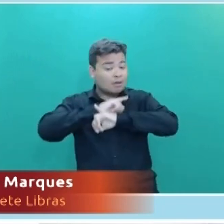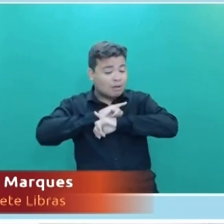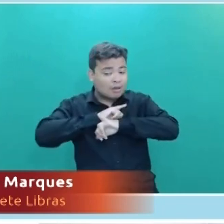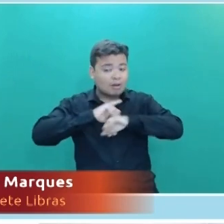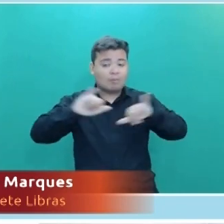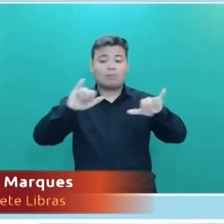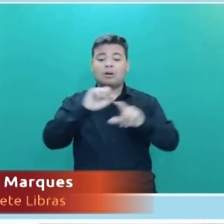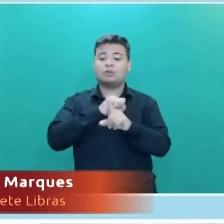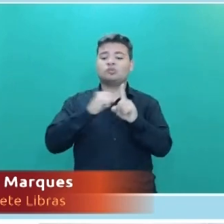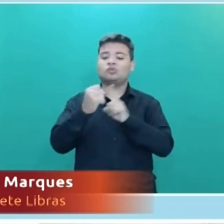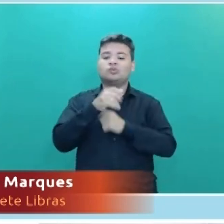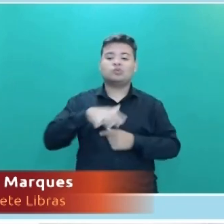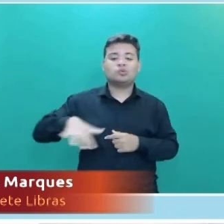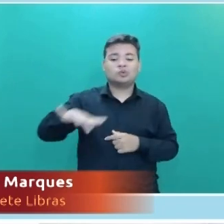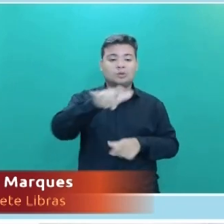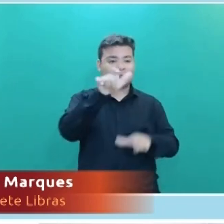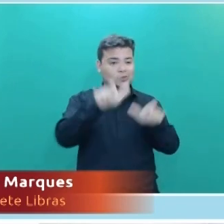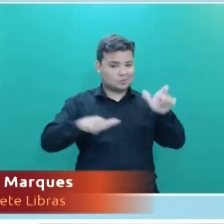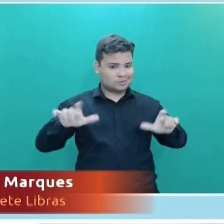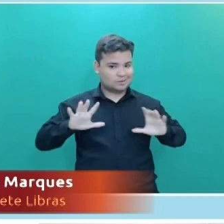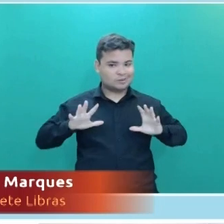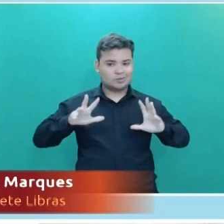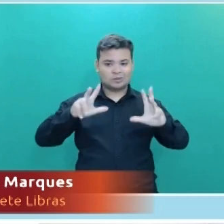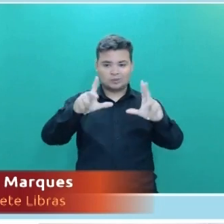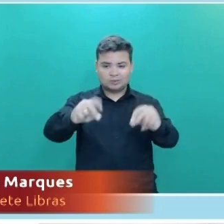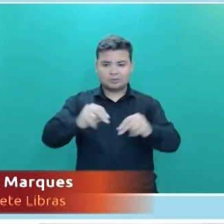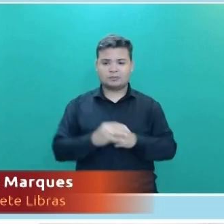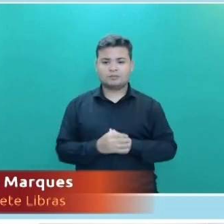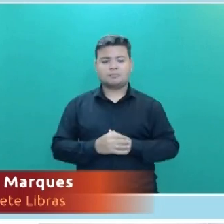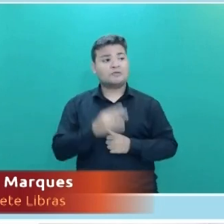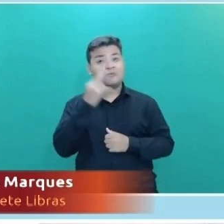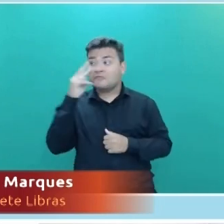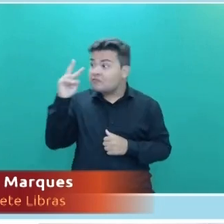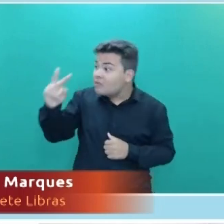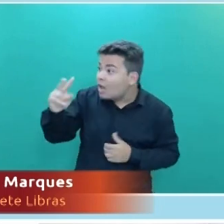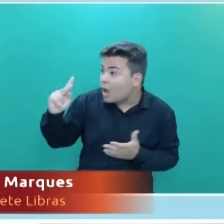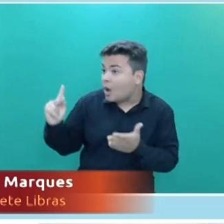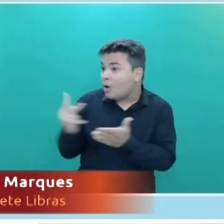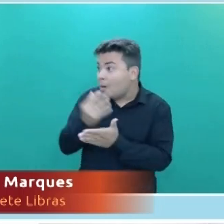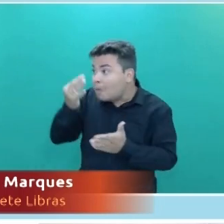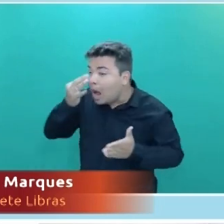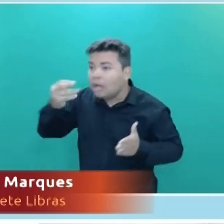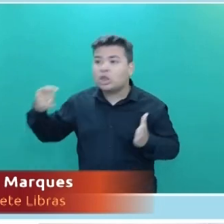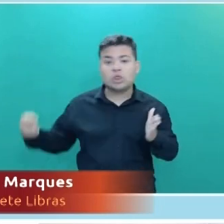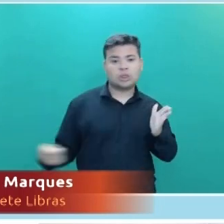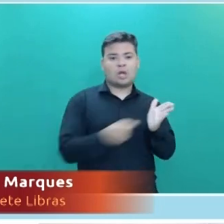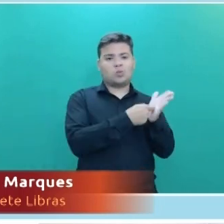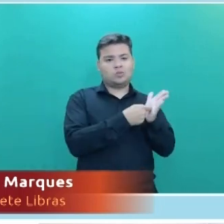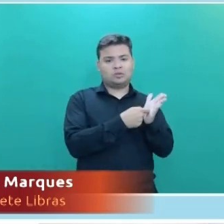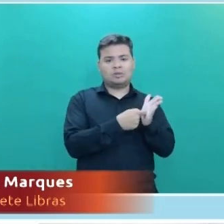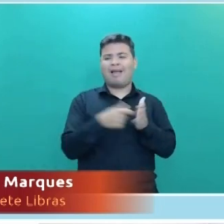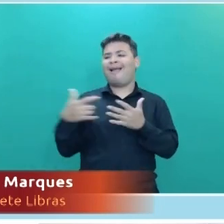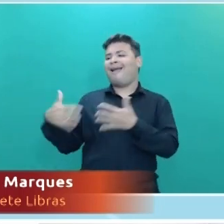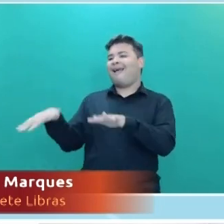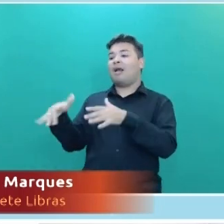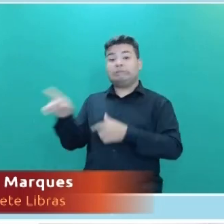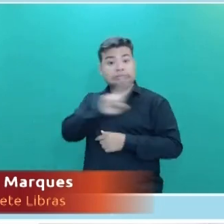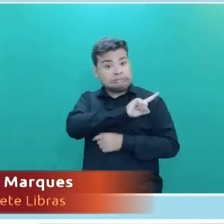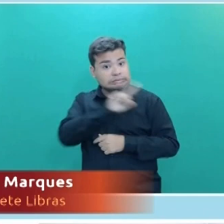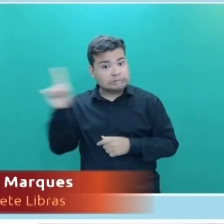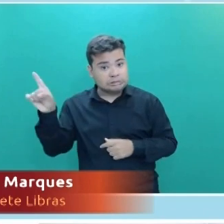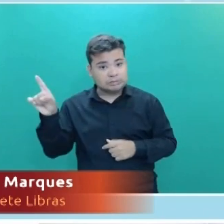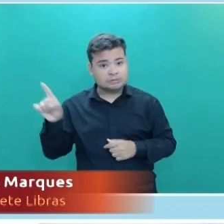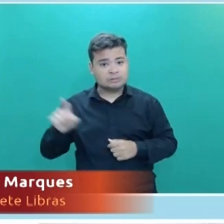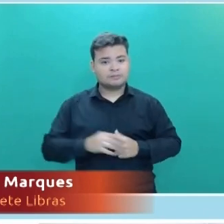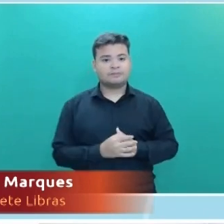a todo cidadão, a todo trabalhador. Denuncia, você presencia, denuncia, não deixa acontecer. Tá